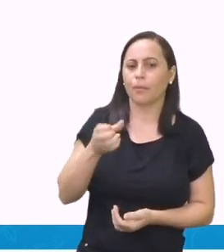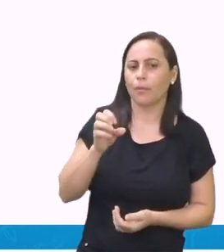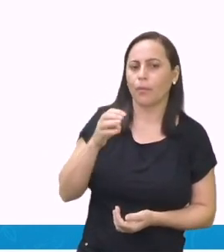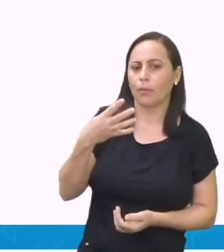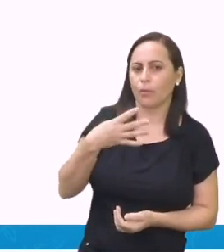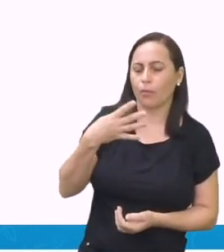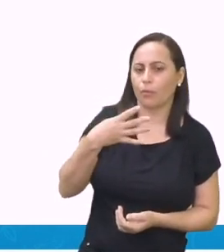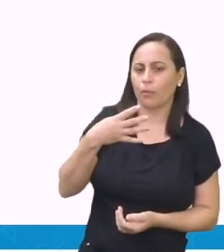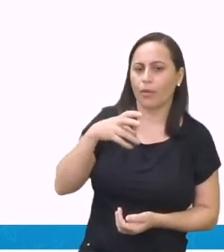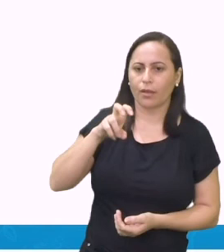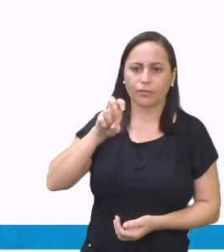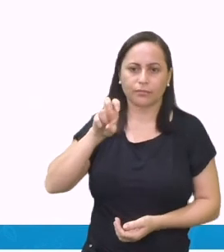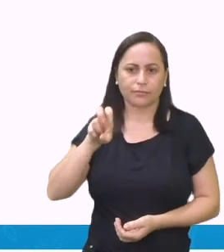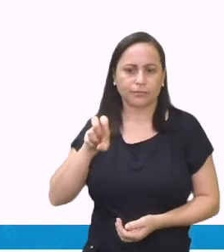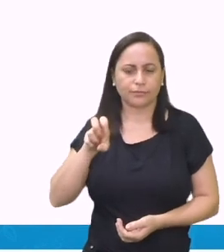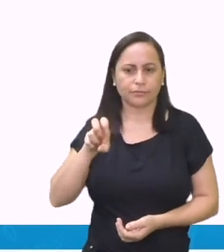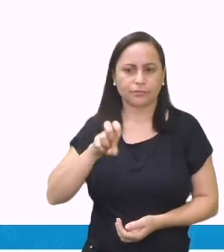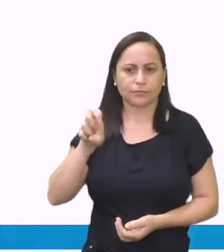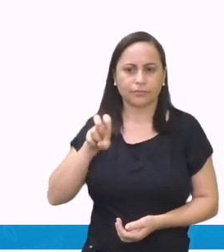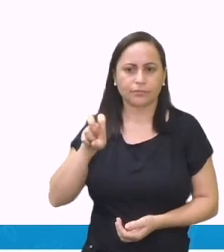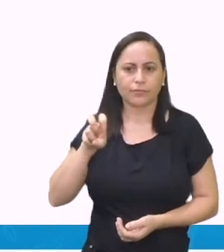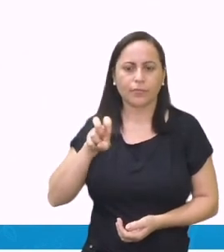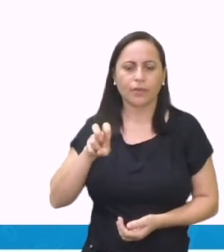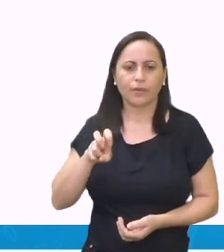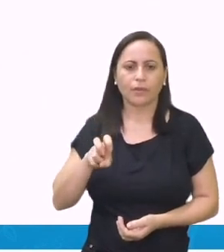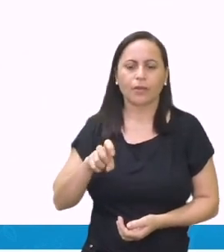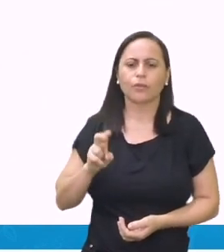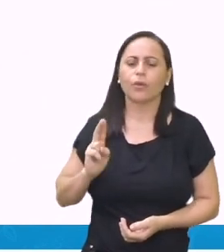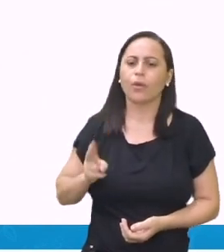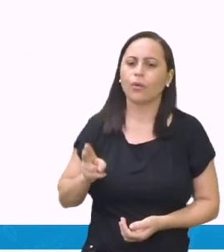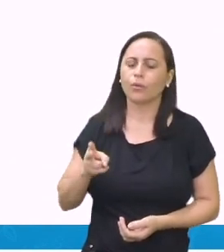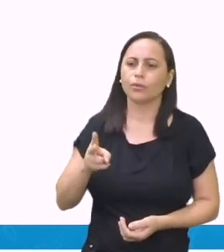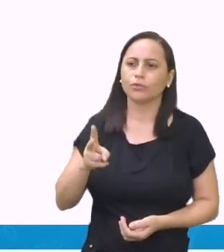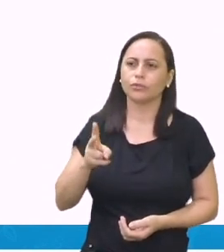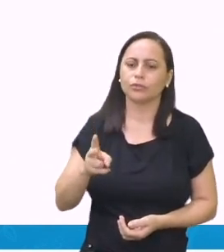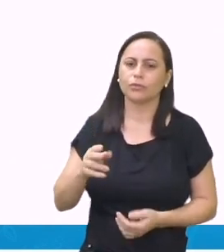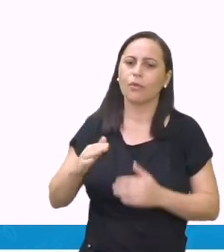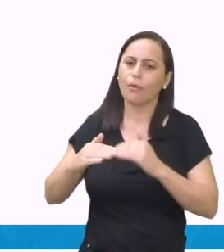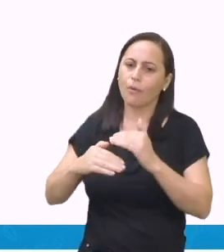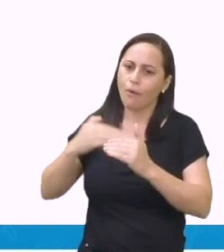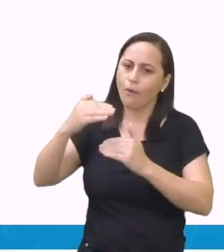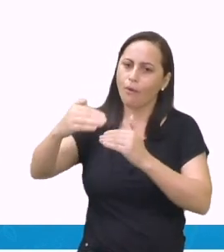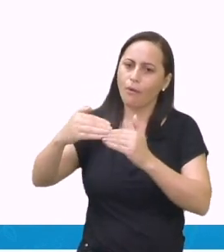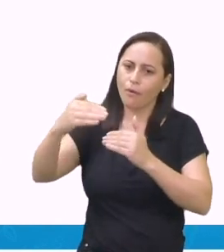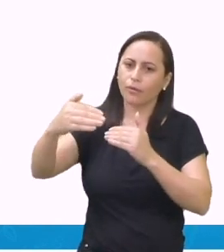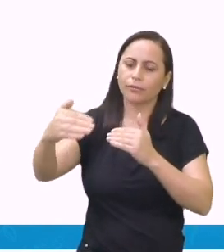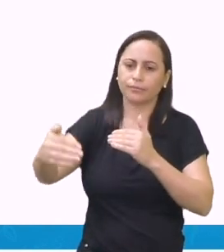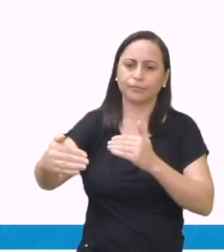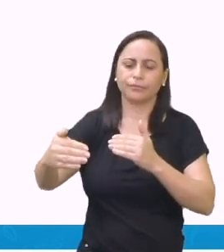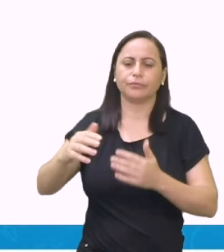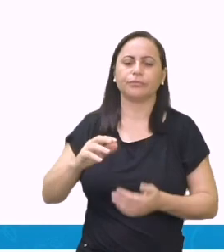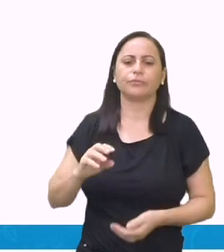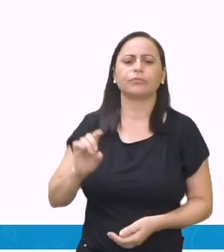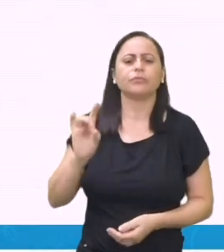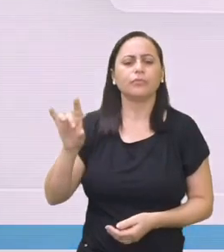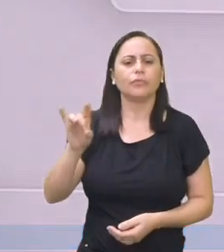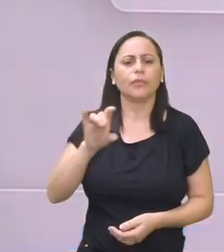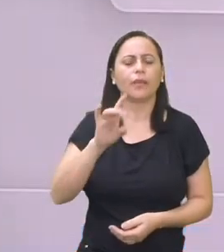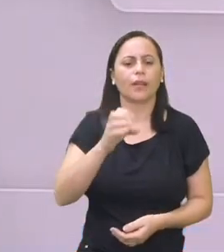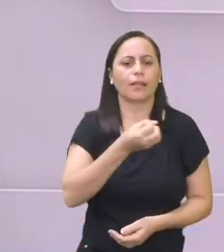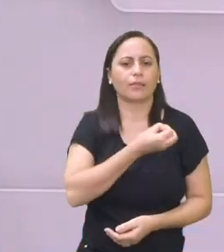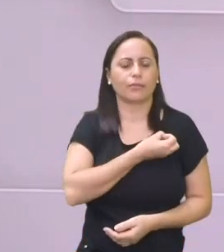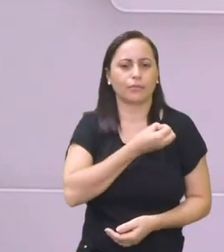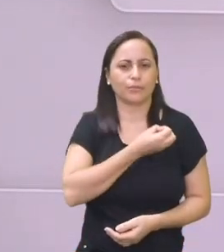o 5º. E assim vocês vão fazendo o sucessor de cada número ordinal